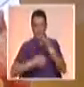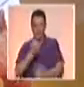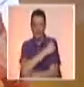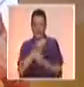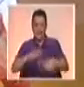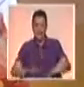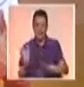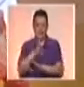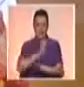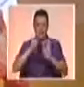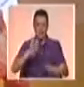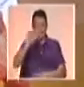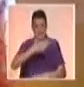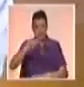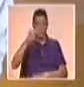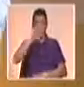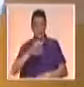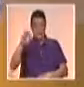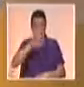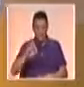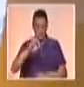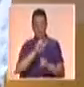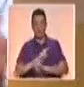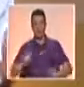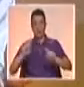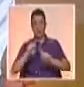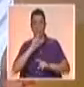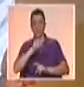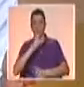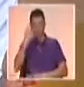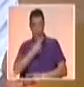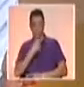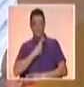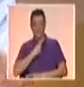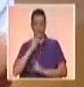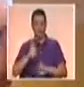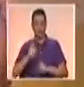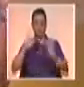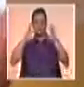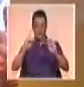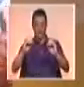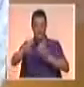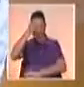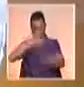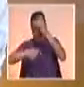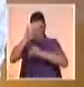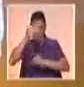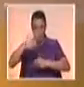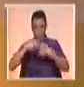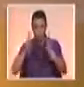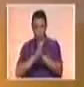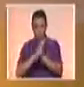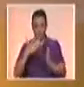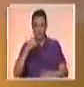que na altura já estariam no 7º, 8º anos. Portanto, já não era naquela altura que os poderíamos obrigar a voltar à estaca zero, a aprenderem tudo em língua gestual, quando eles